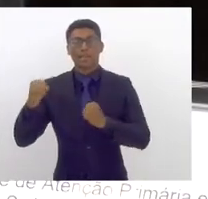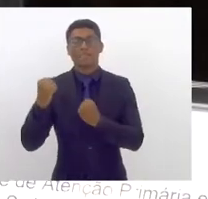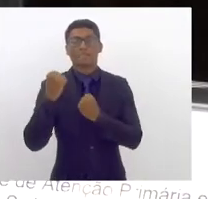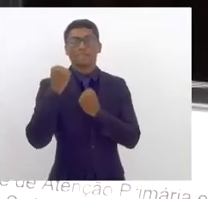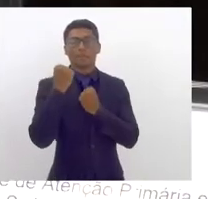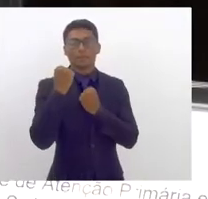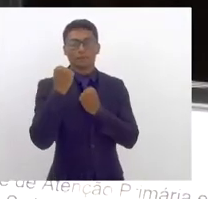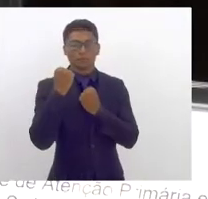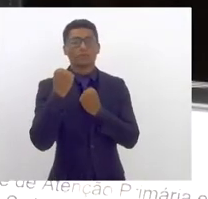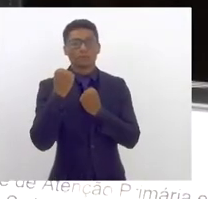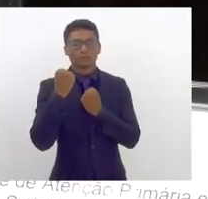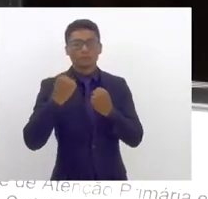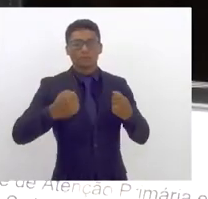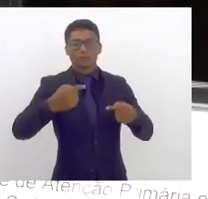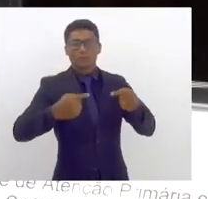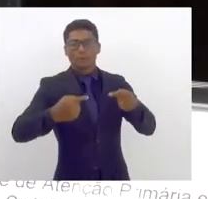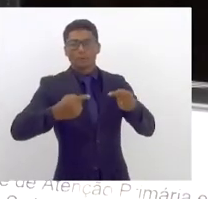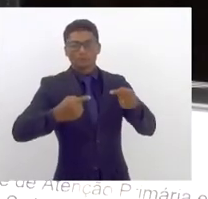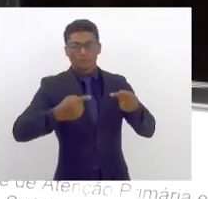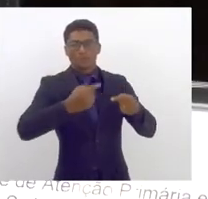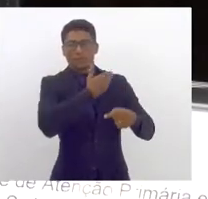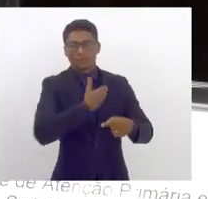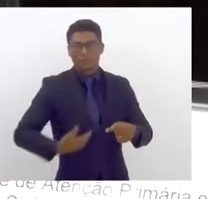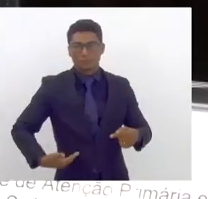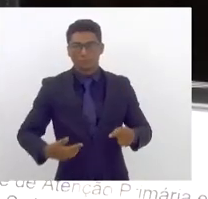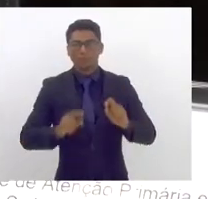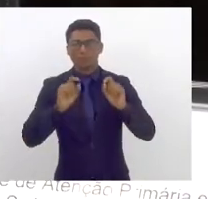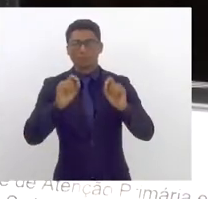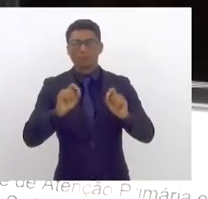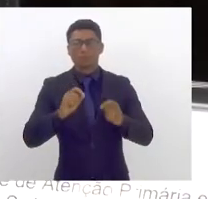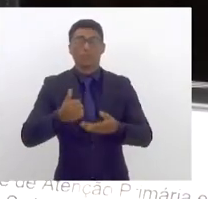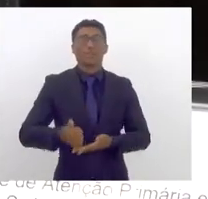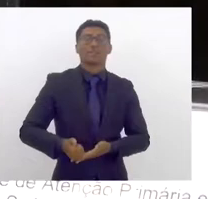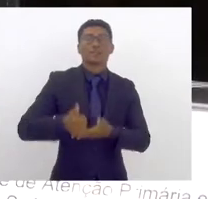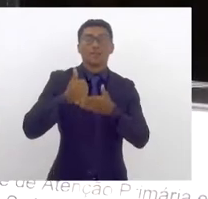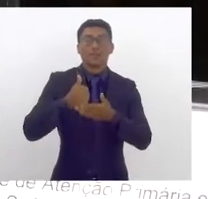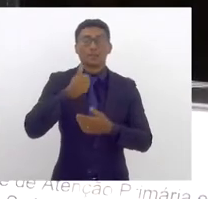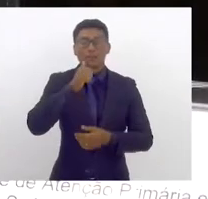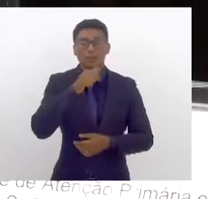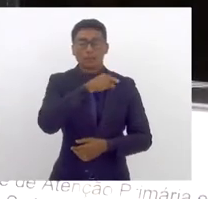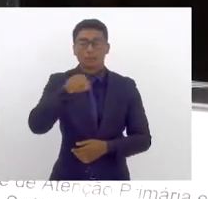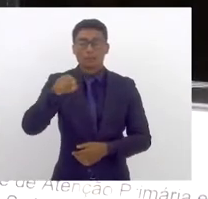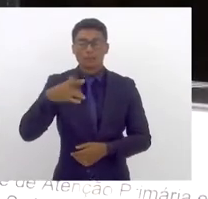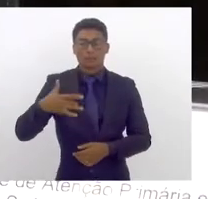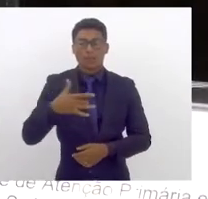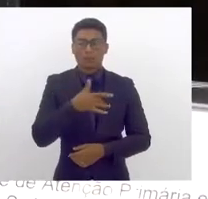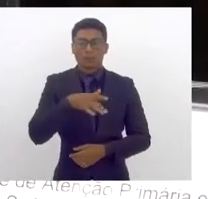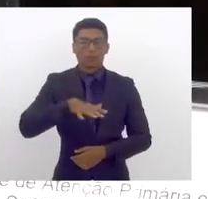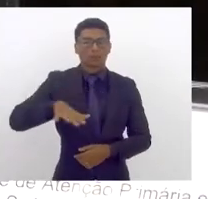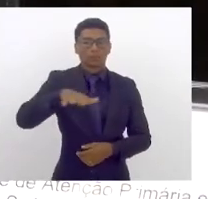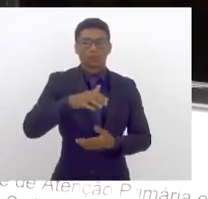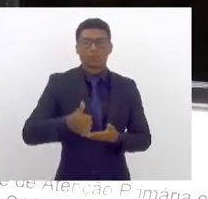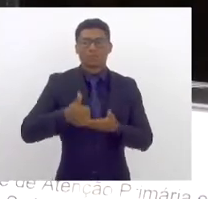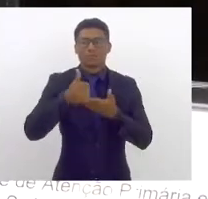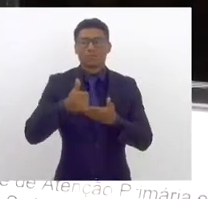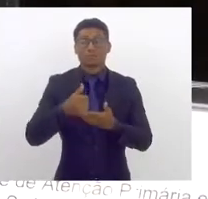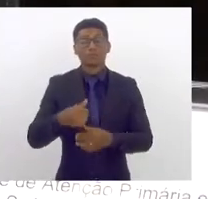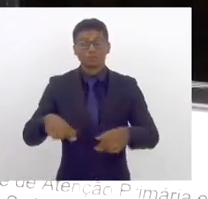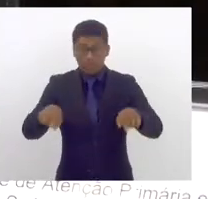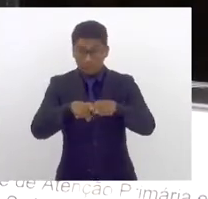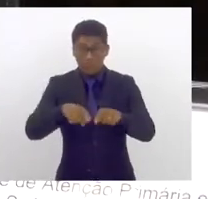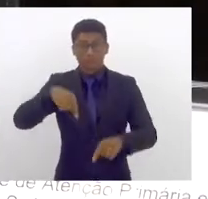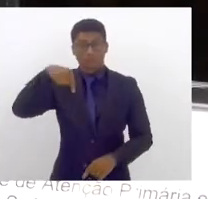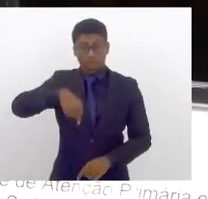da política pública de assistência à saúde das mulheres e que aqui na casa